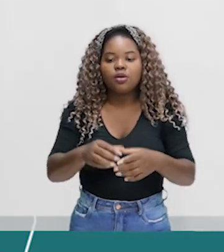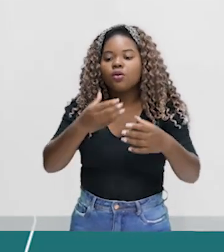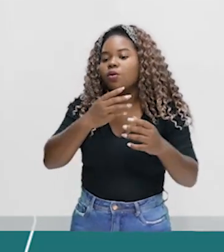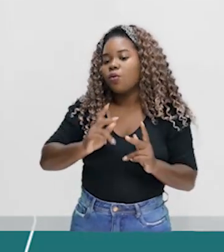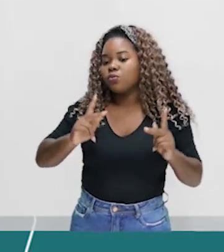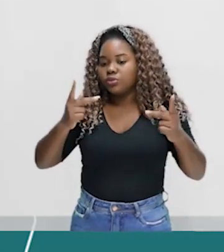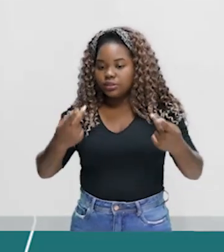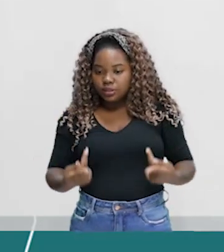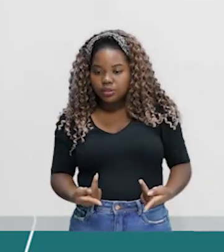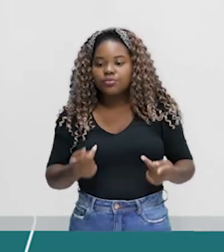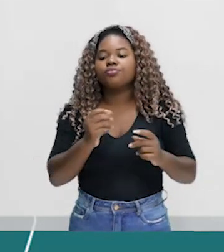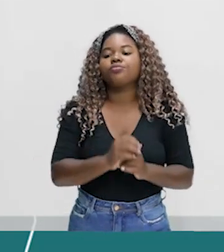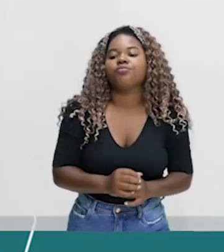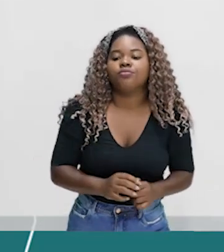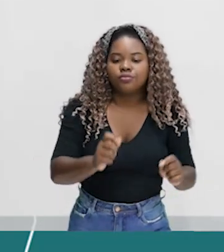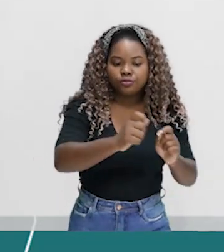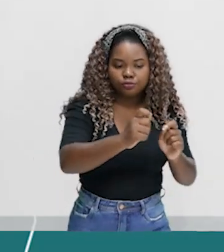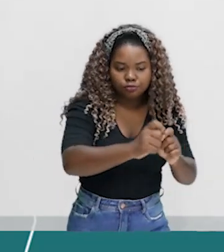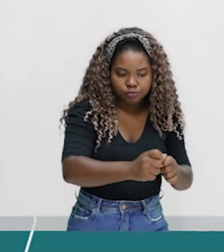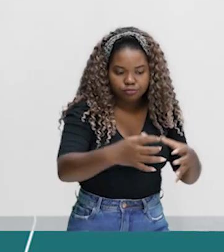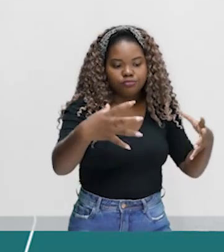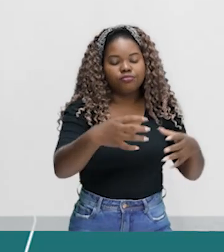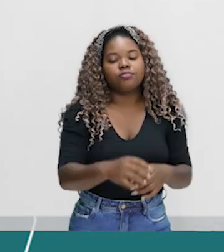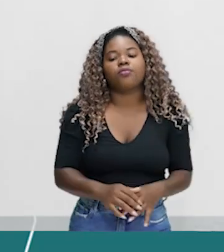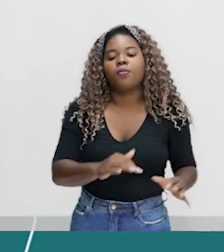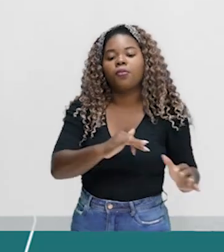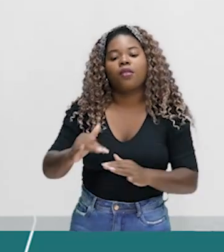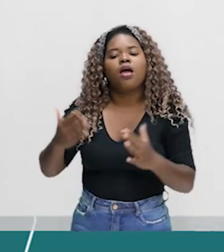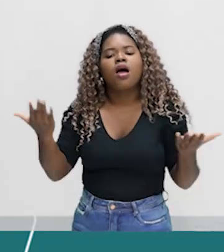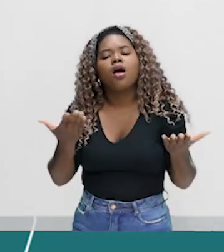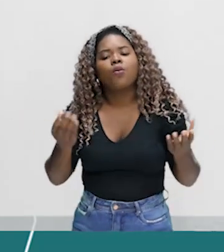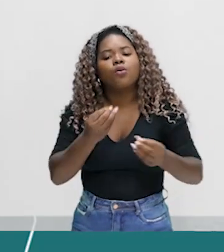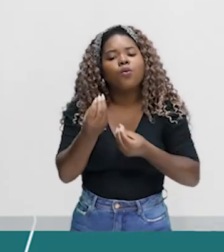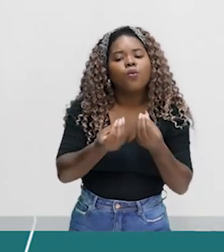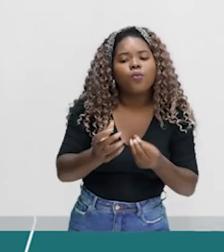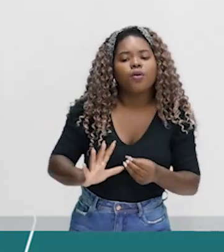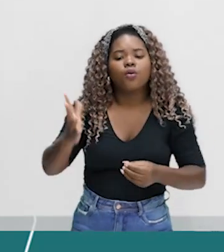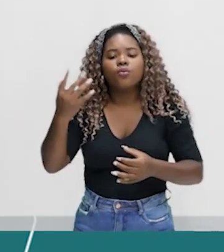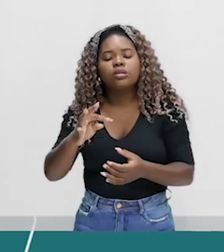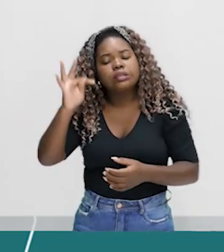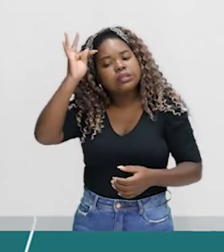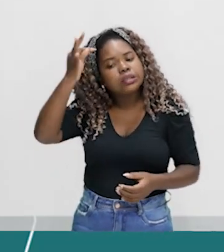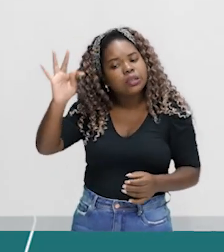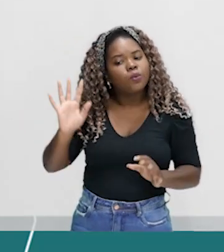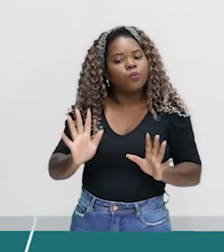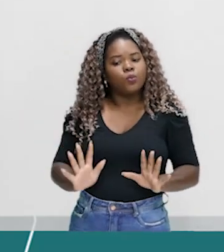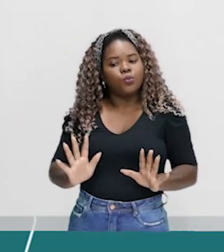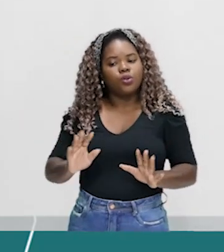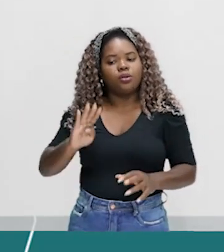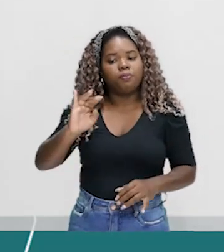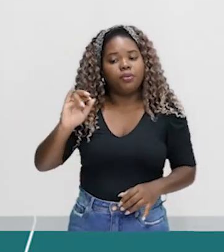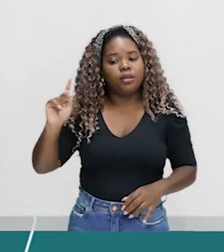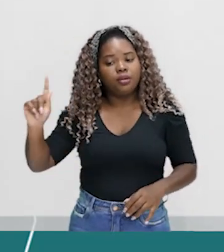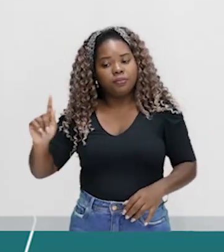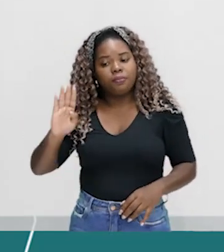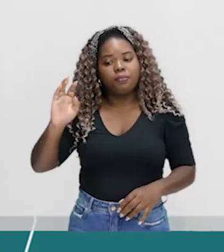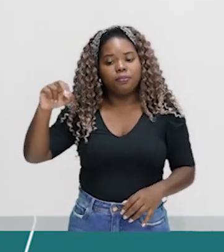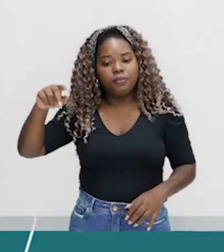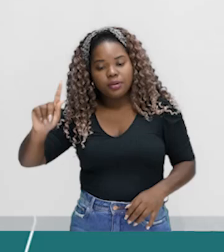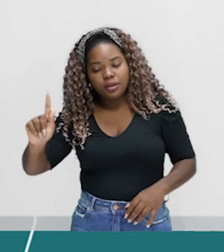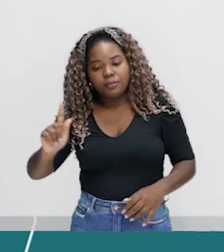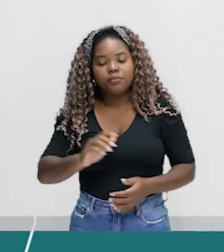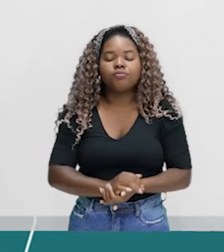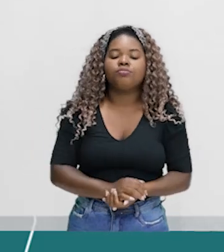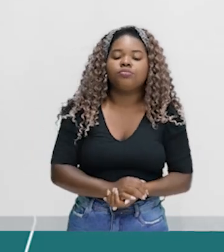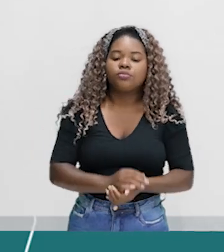Agora, de onde foi que surgiu essa ideia de Big Bang, né? E como foi que se criou essa teoria do Big Bang? Como eu já falei para vocês